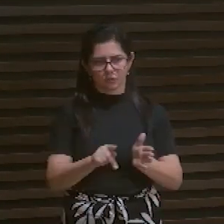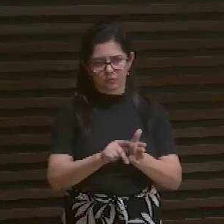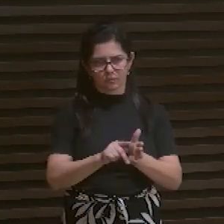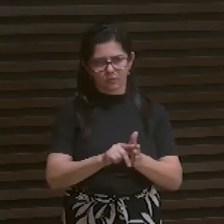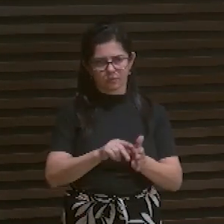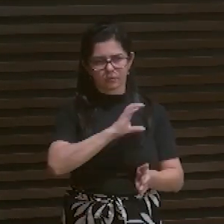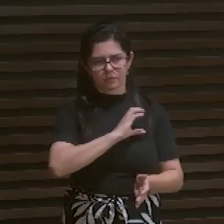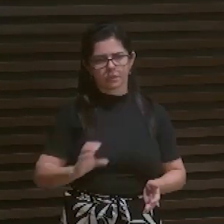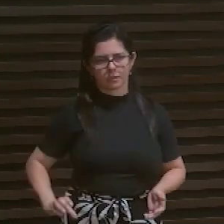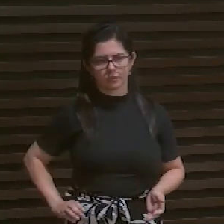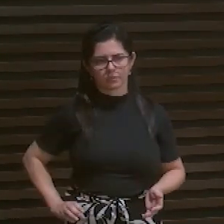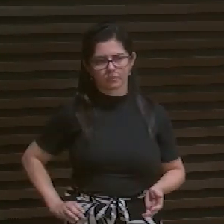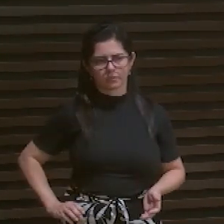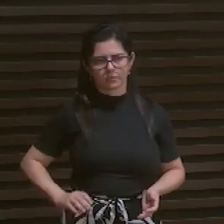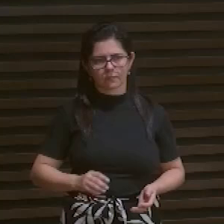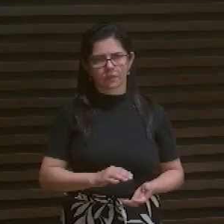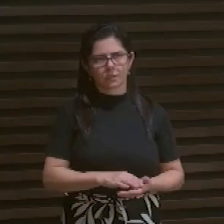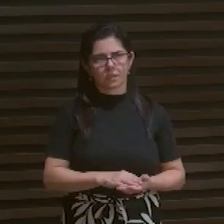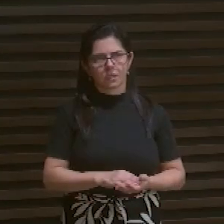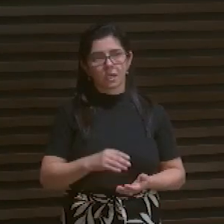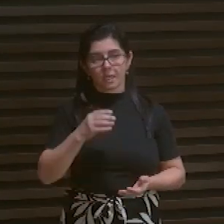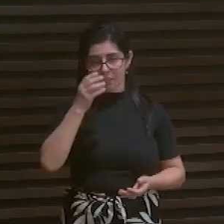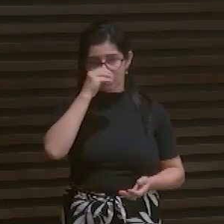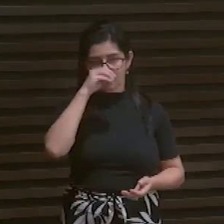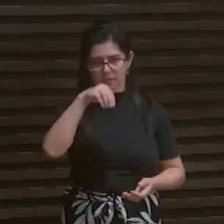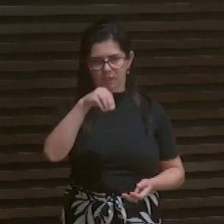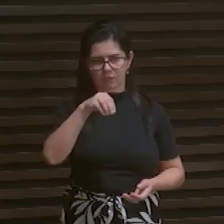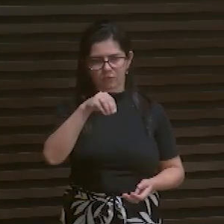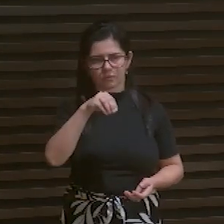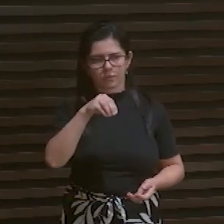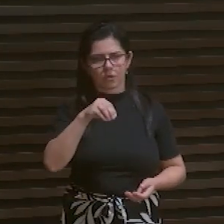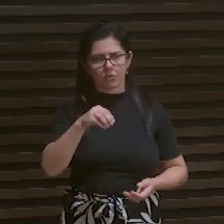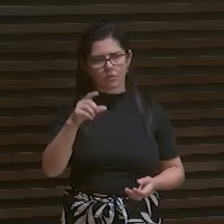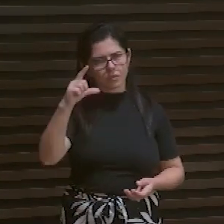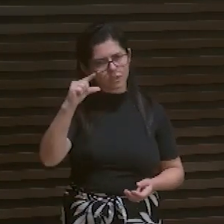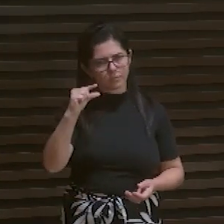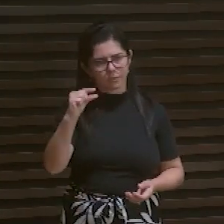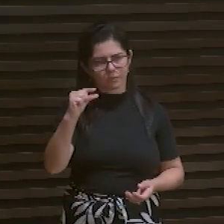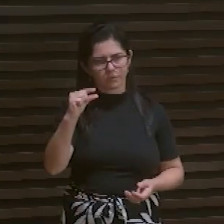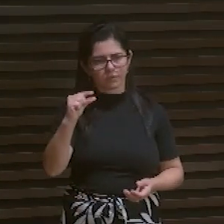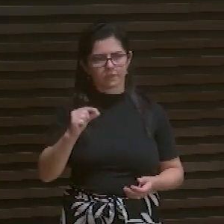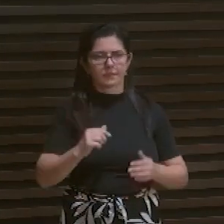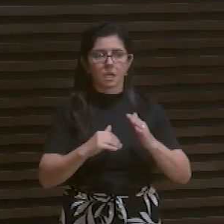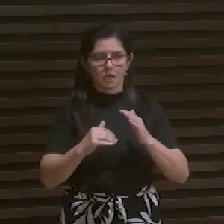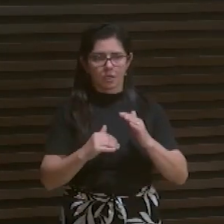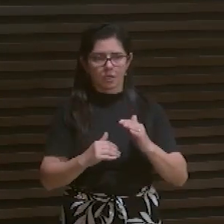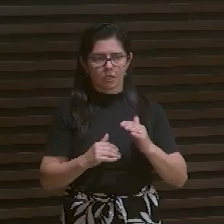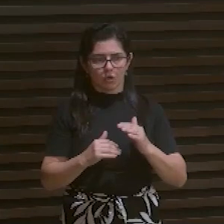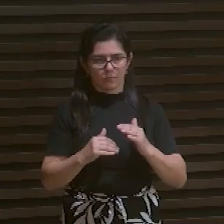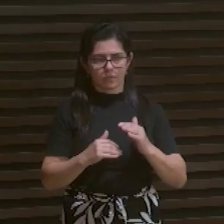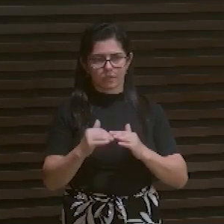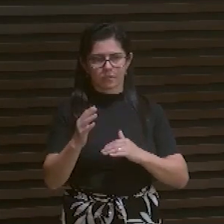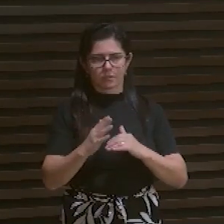detrimento de outro, rejeitando ou diminuindo essas nuances, é rejeitar ou diminuir essas atribuições que o Senhor dá a cada um de nós.